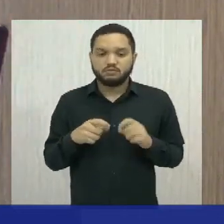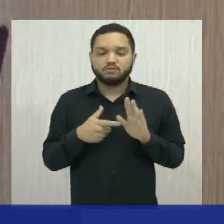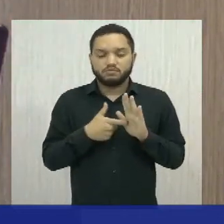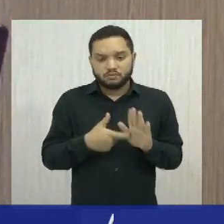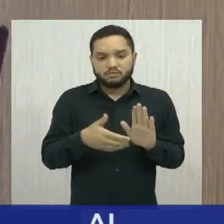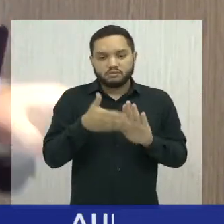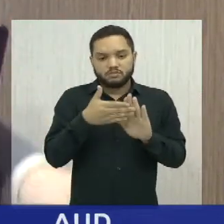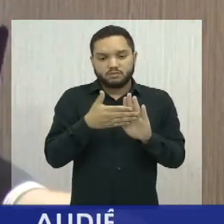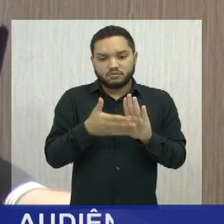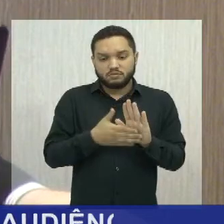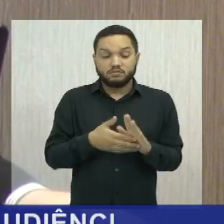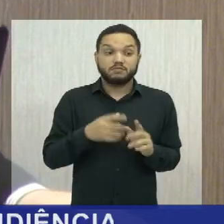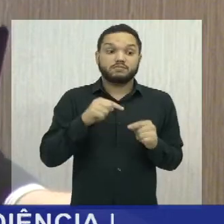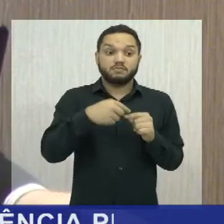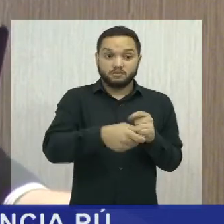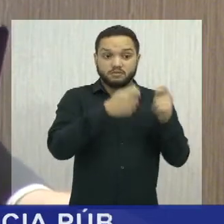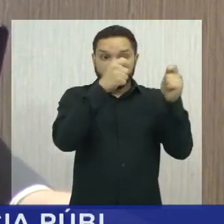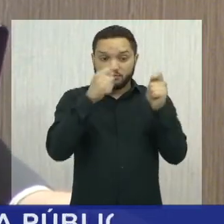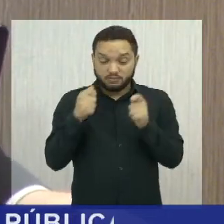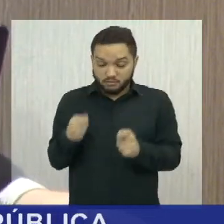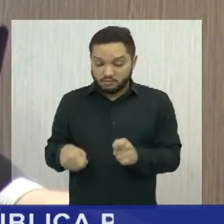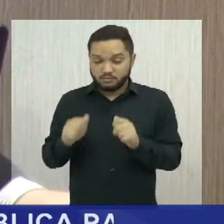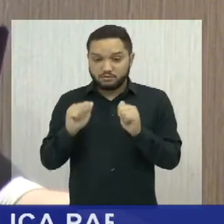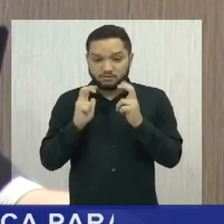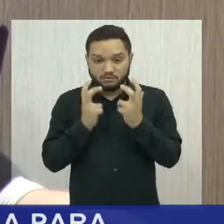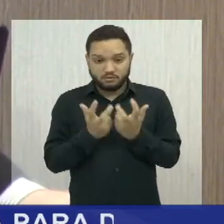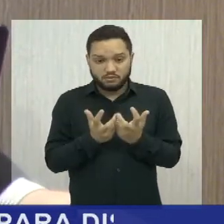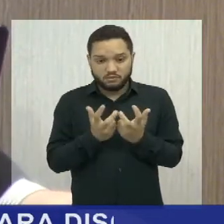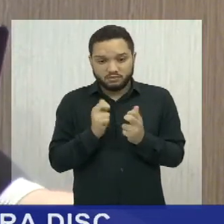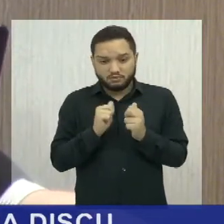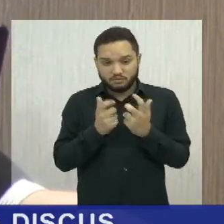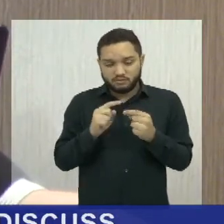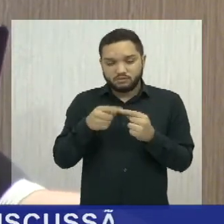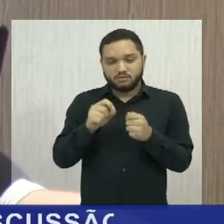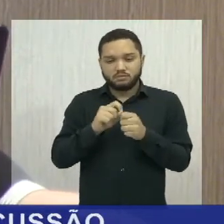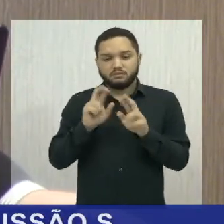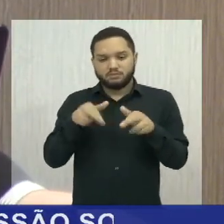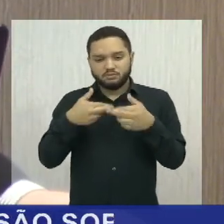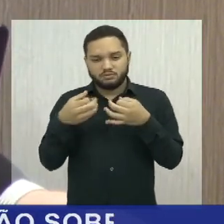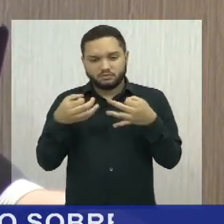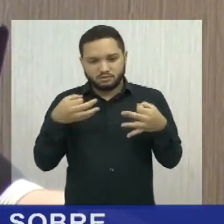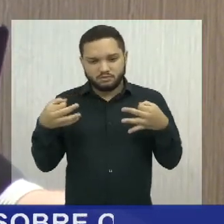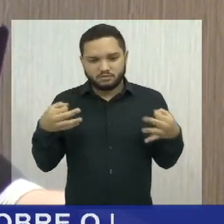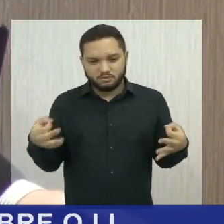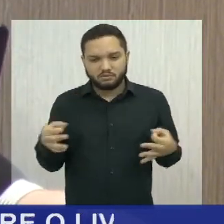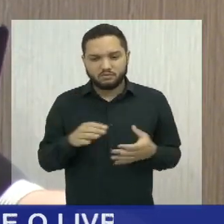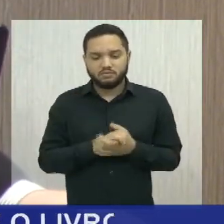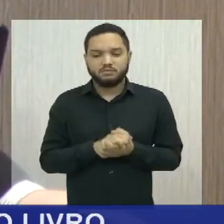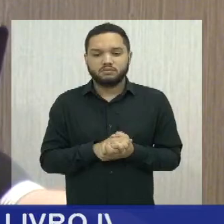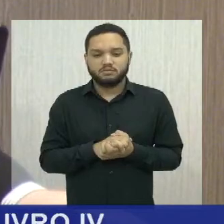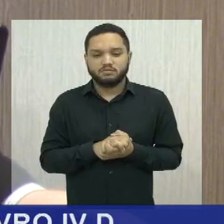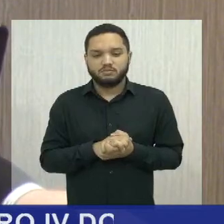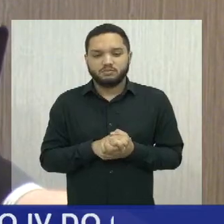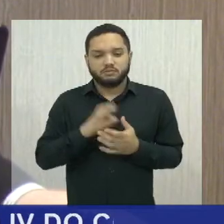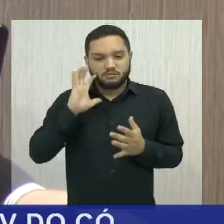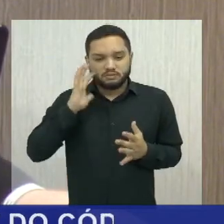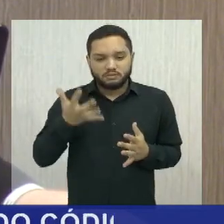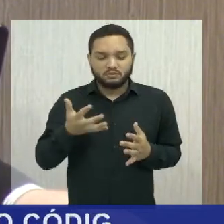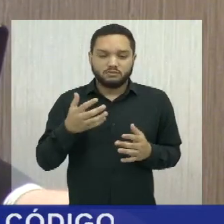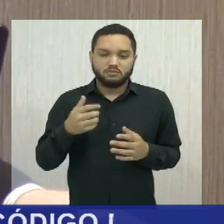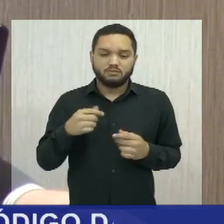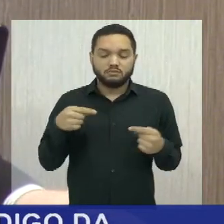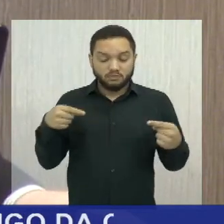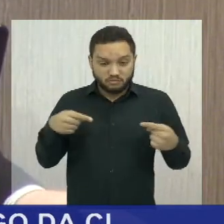as propostas e que o Legislativo possa, ouvindo a população, ouvindo o povo, decidir